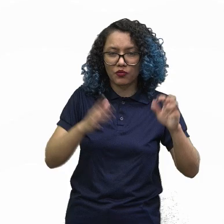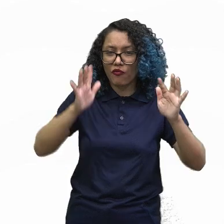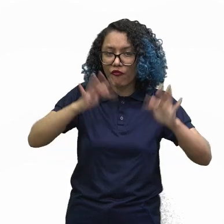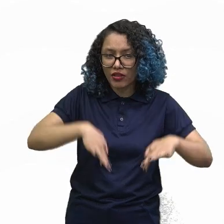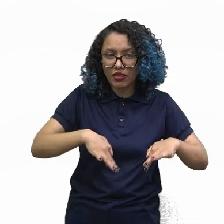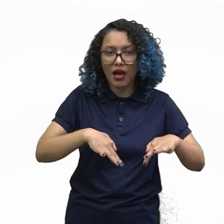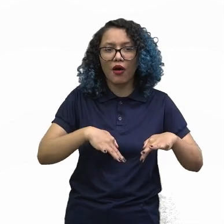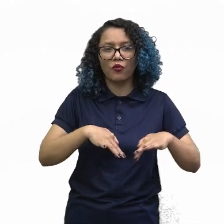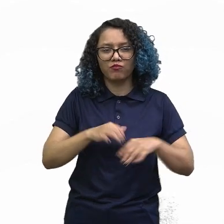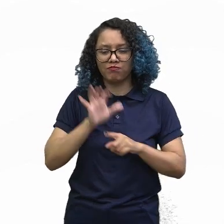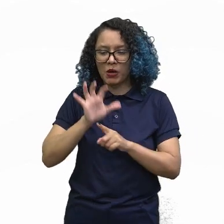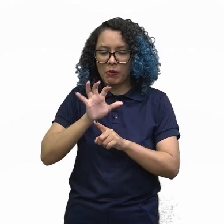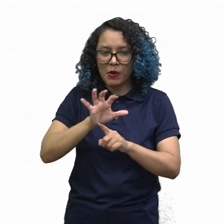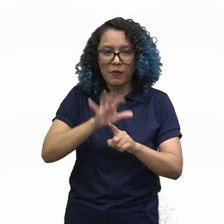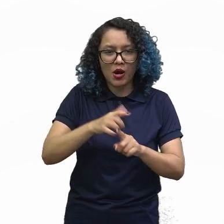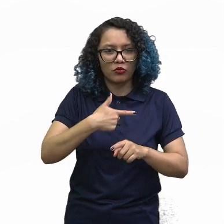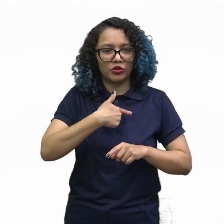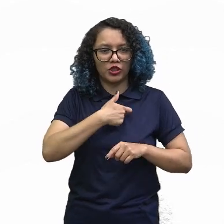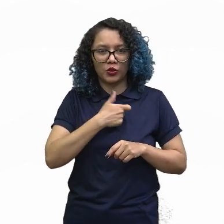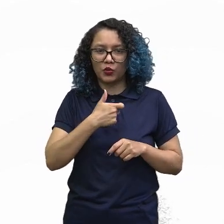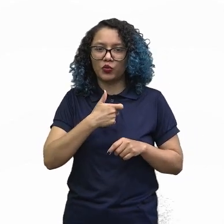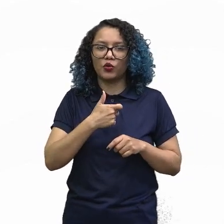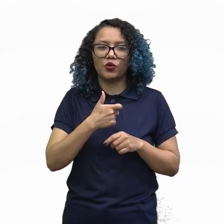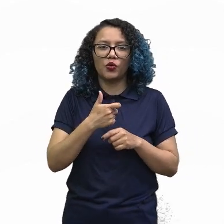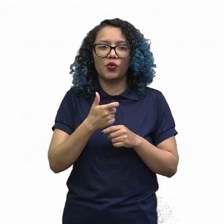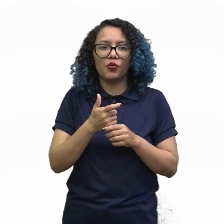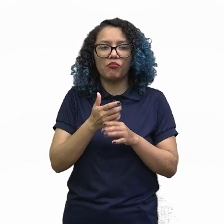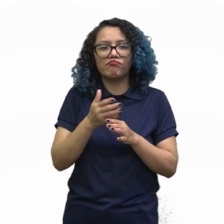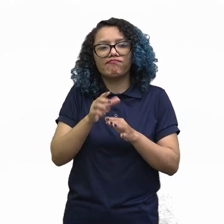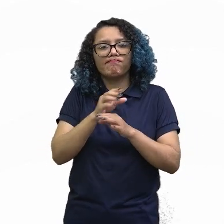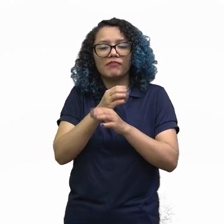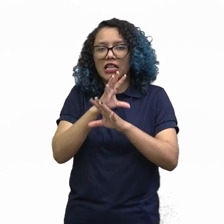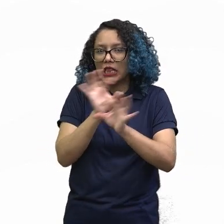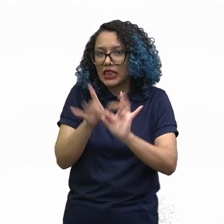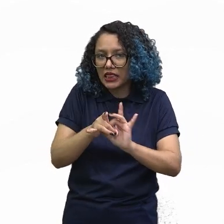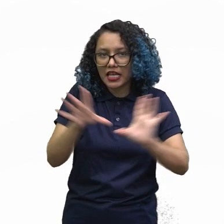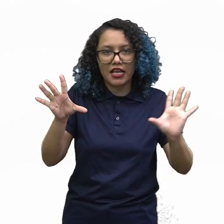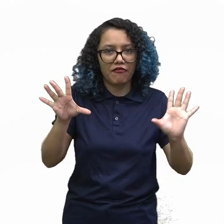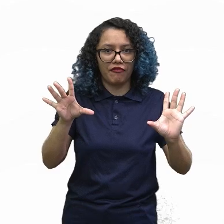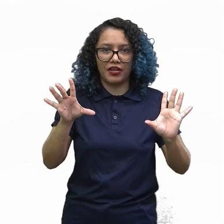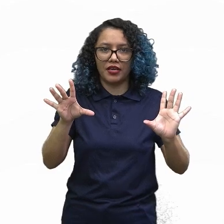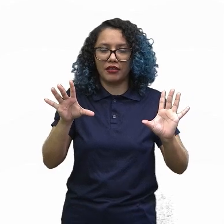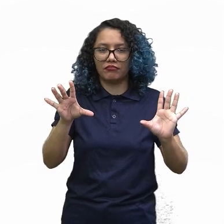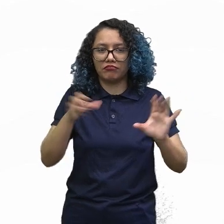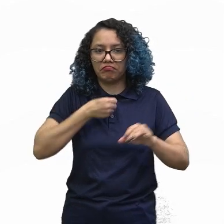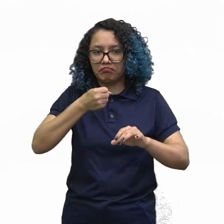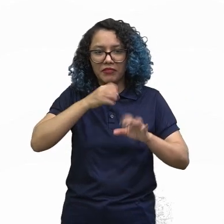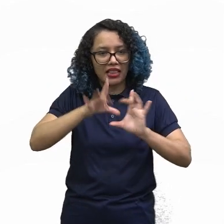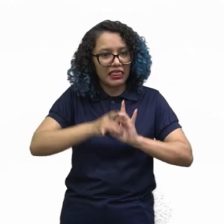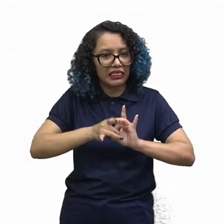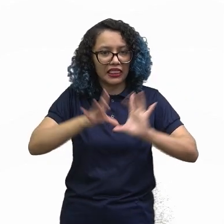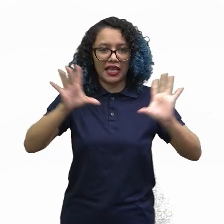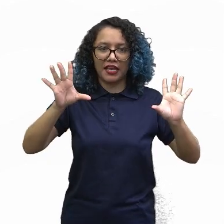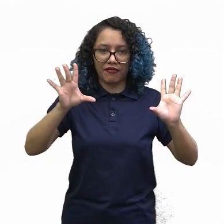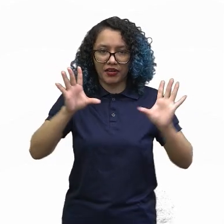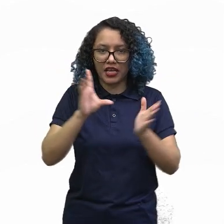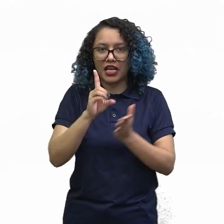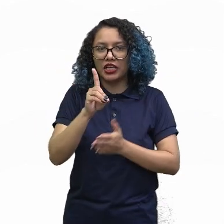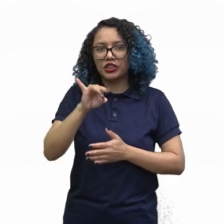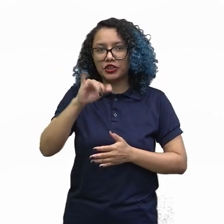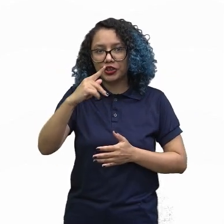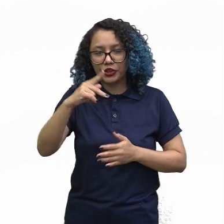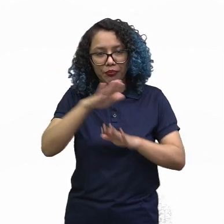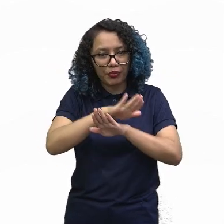pressão, o Getúlio pôs fim à censura da imprensa, né, com o fim da DIP, o encerramento da DIP,